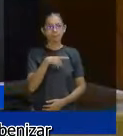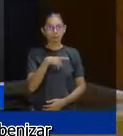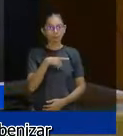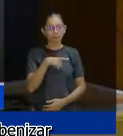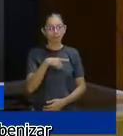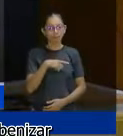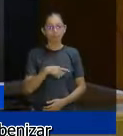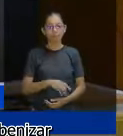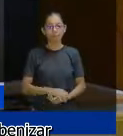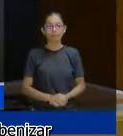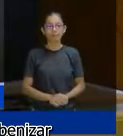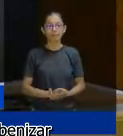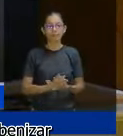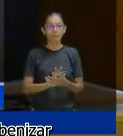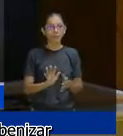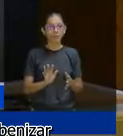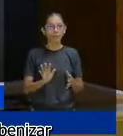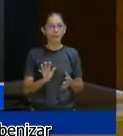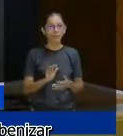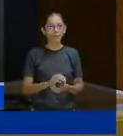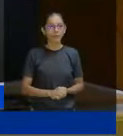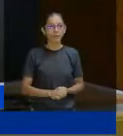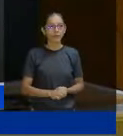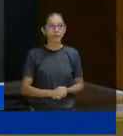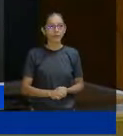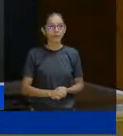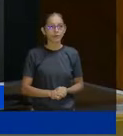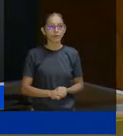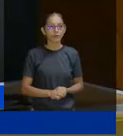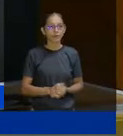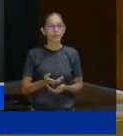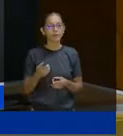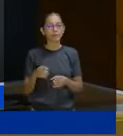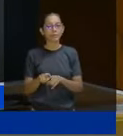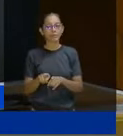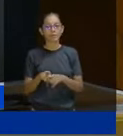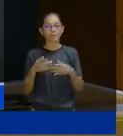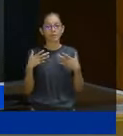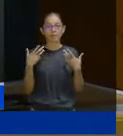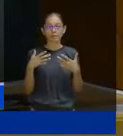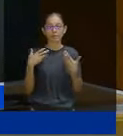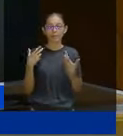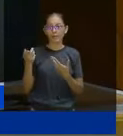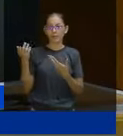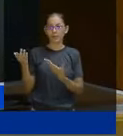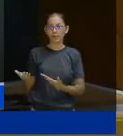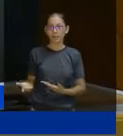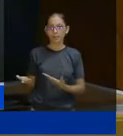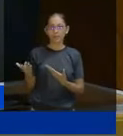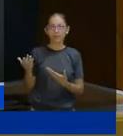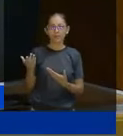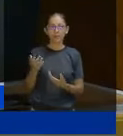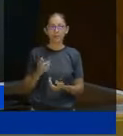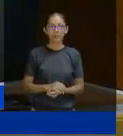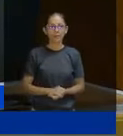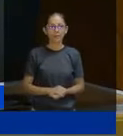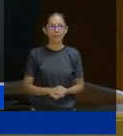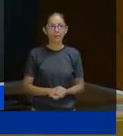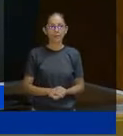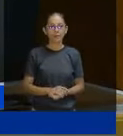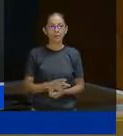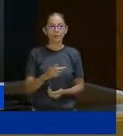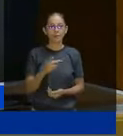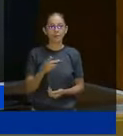quero parabenizar mais uma vez a nossa atleta paralímpica, Ana Helena Brito Oliveira, e